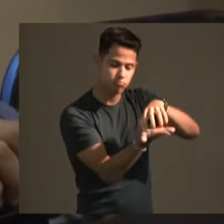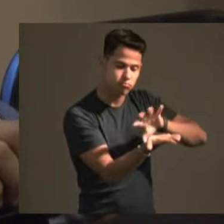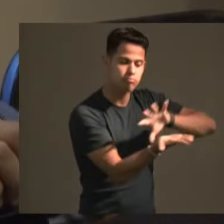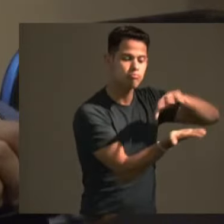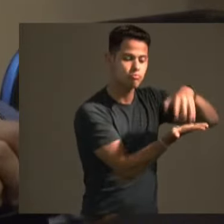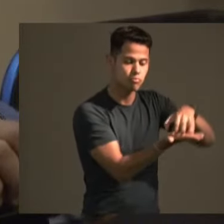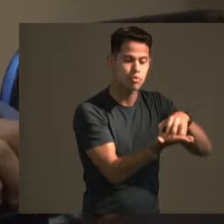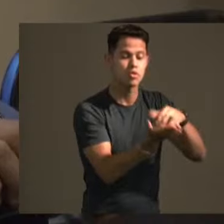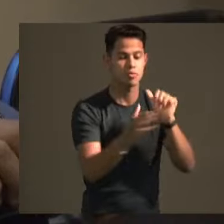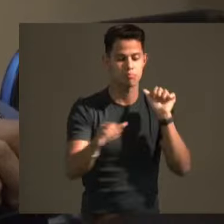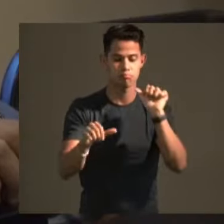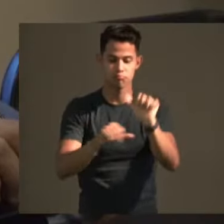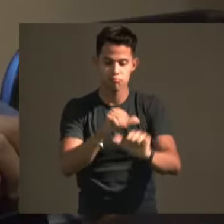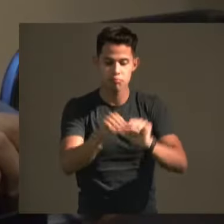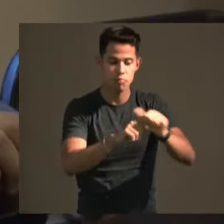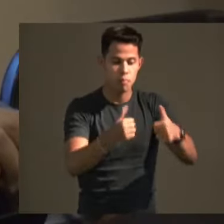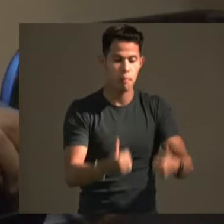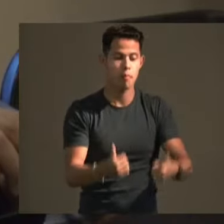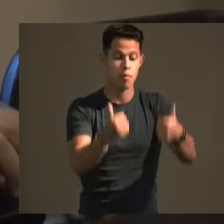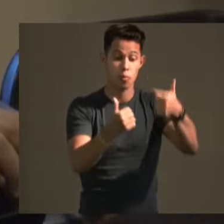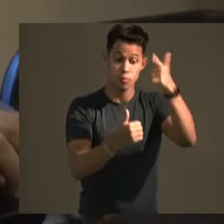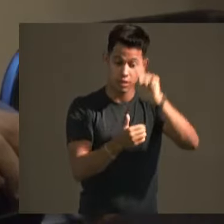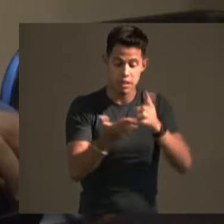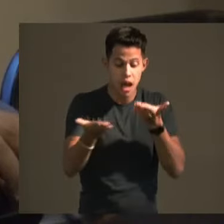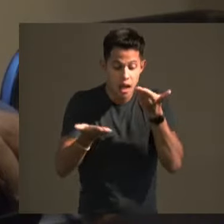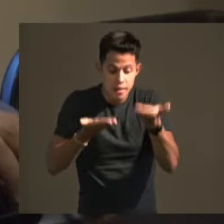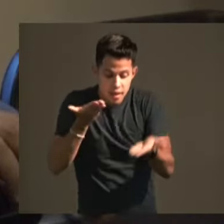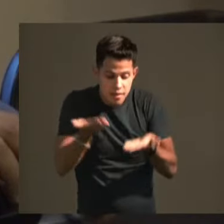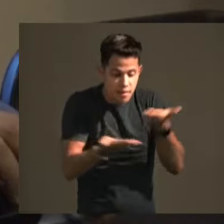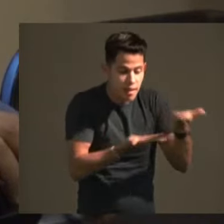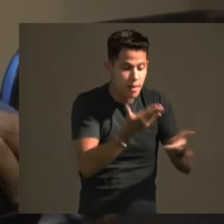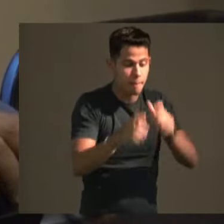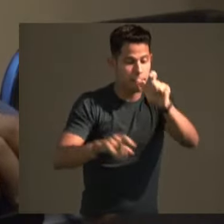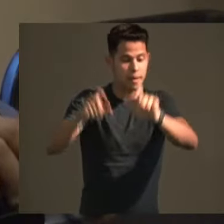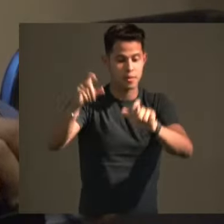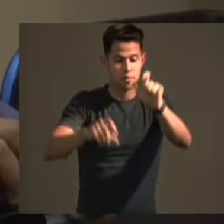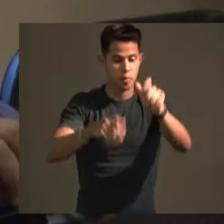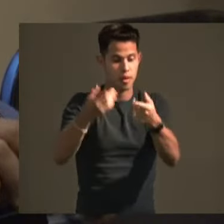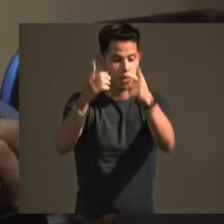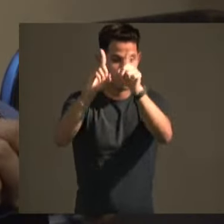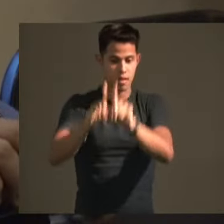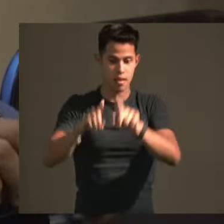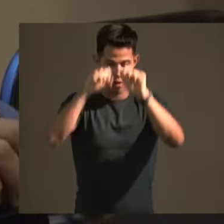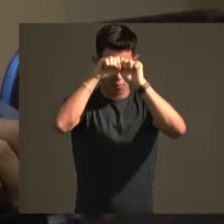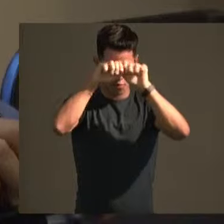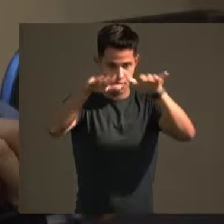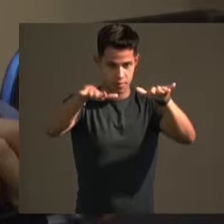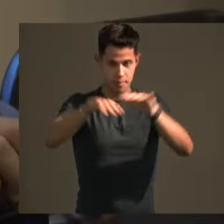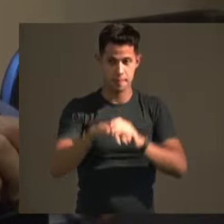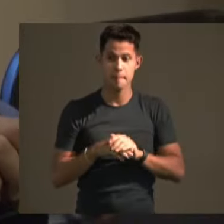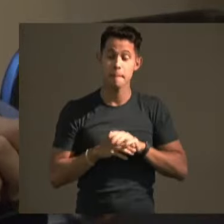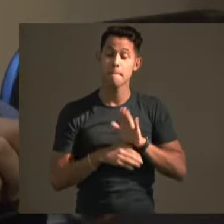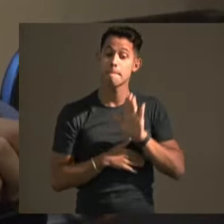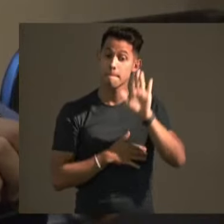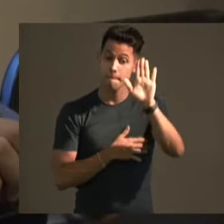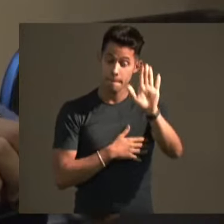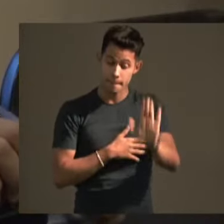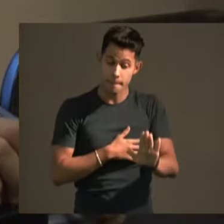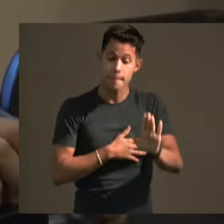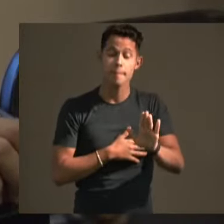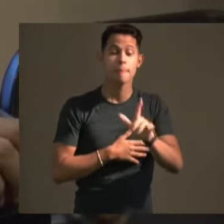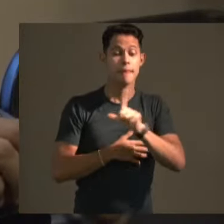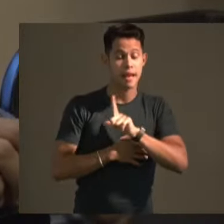eles possam atender também essa demanda das pessoas com autismo. Agora, quanto ao diagnóstico, eu também tenho